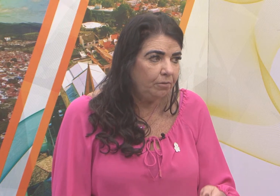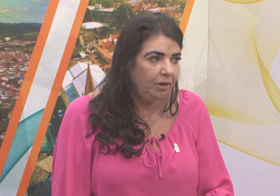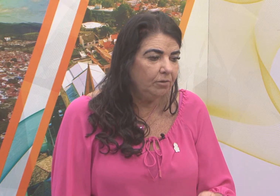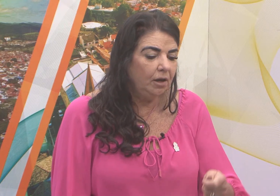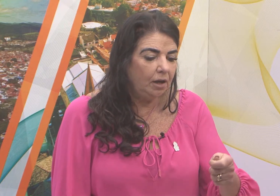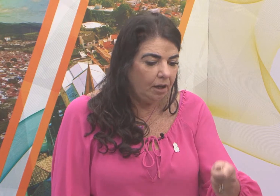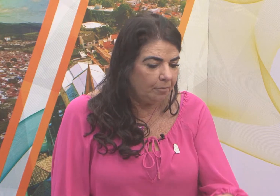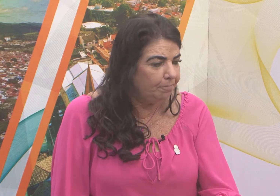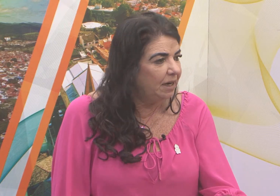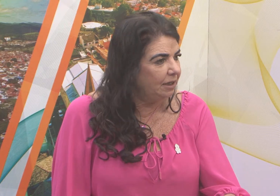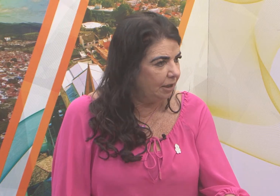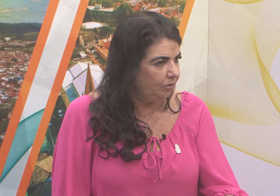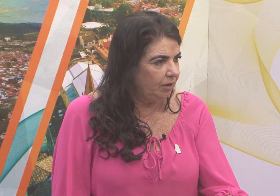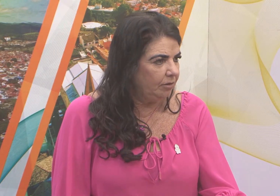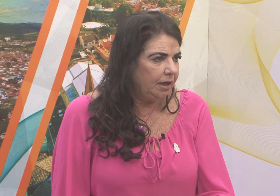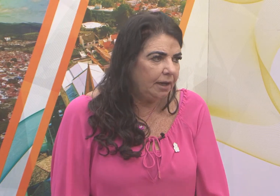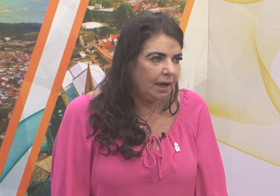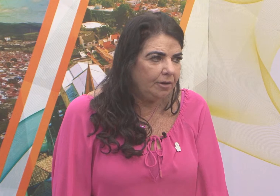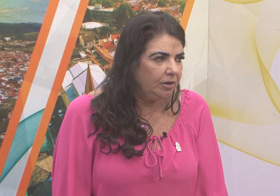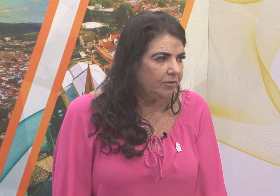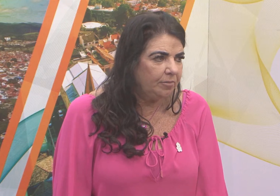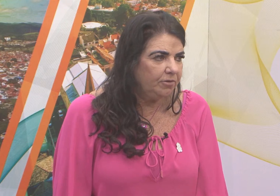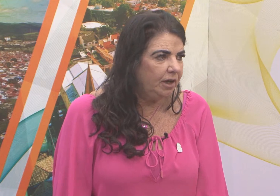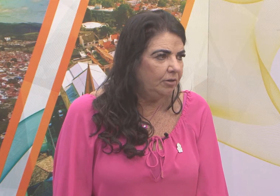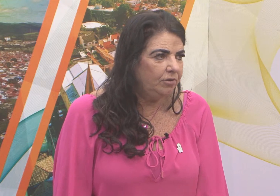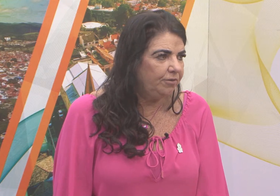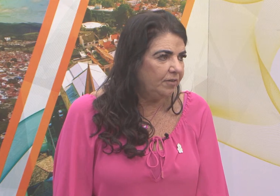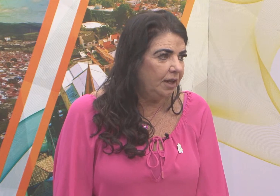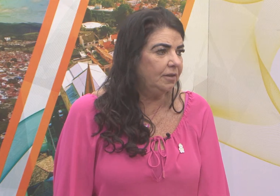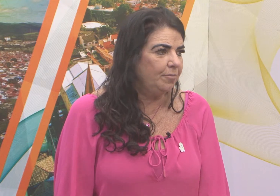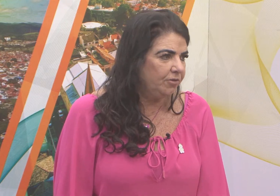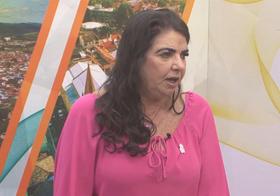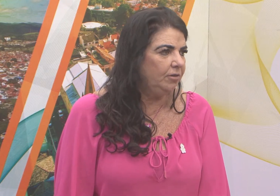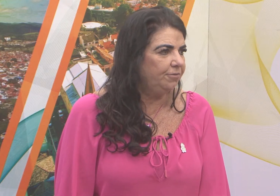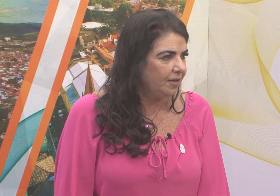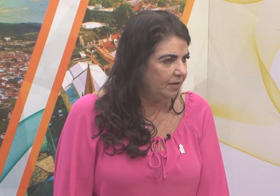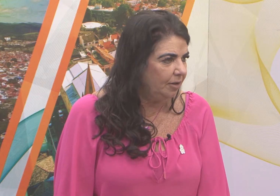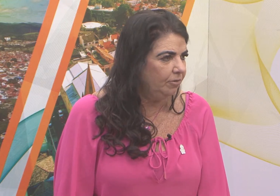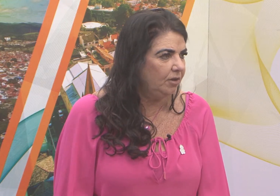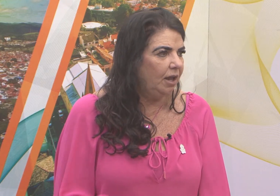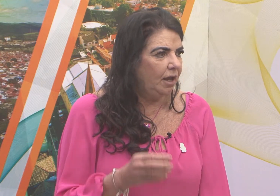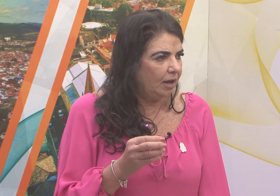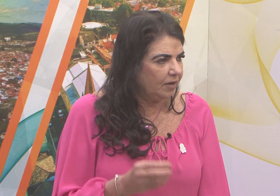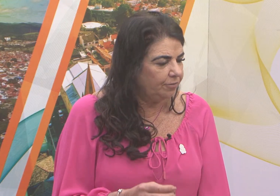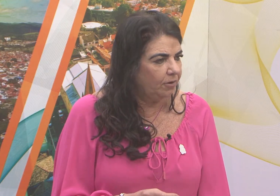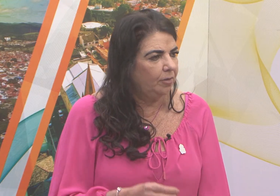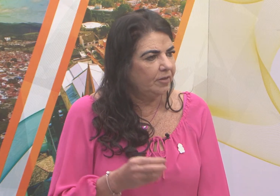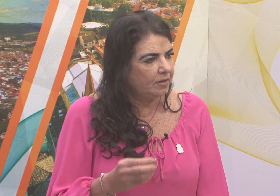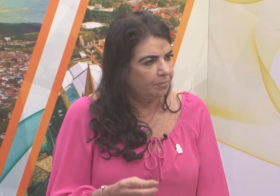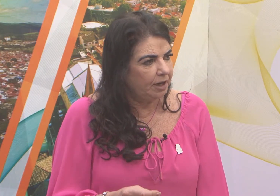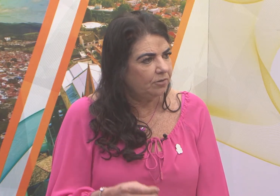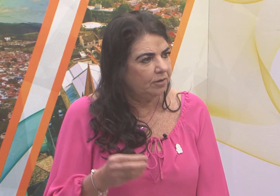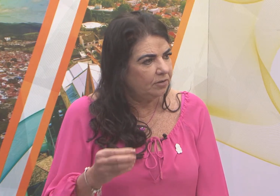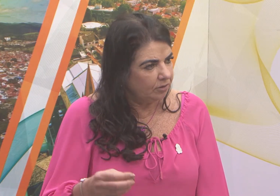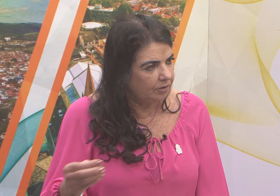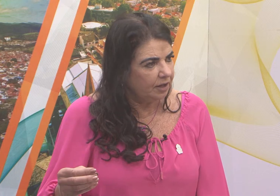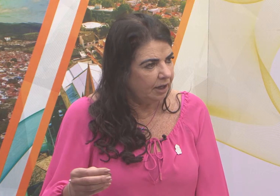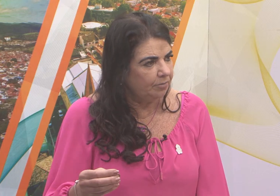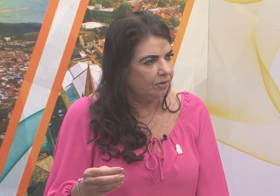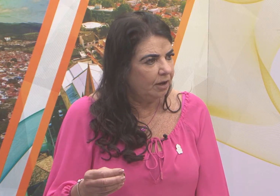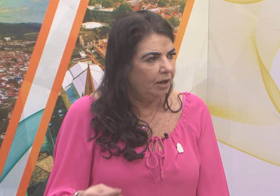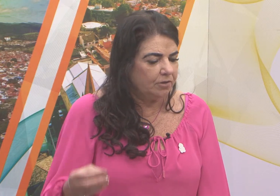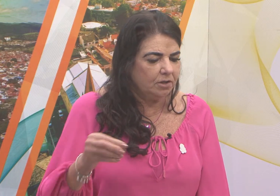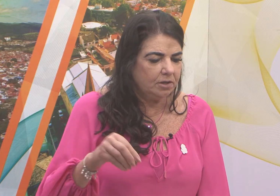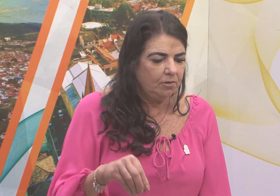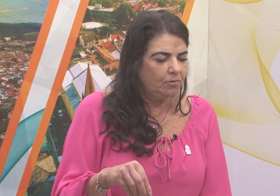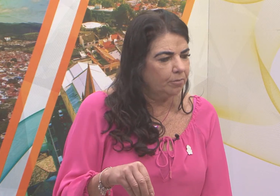municipal, público, banca tudo aquilo ali. É claro que nós temos direito e fazemos as reformas, as ampliações que nós